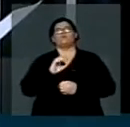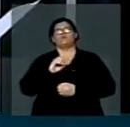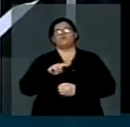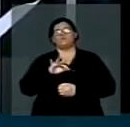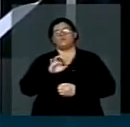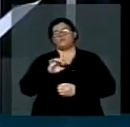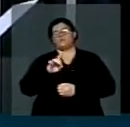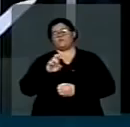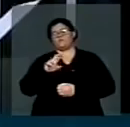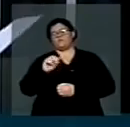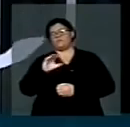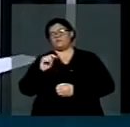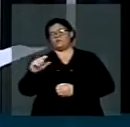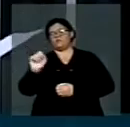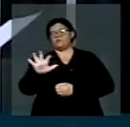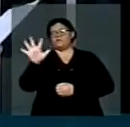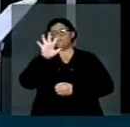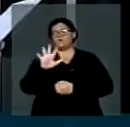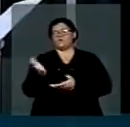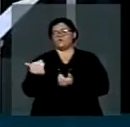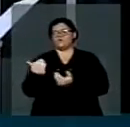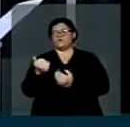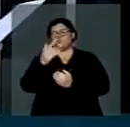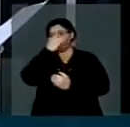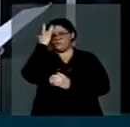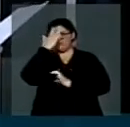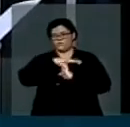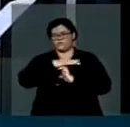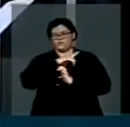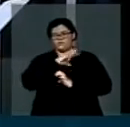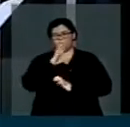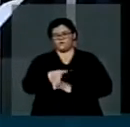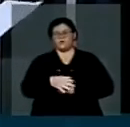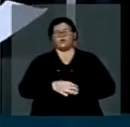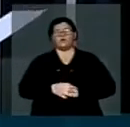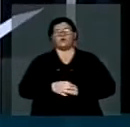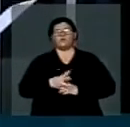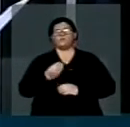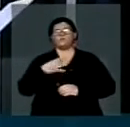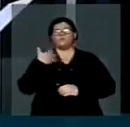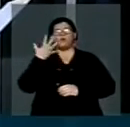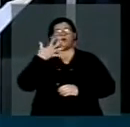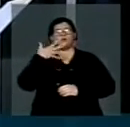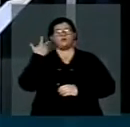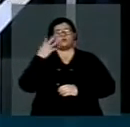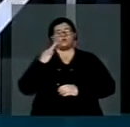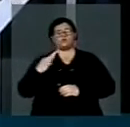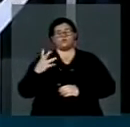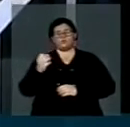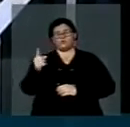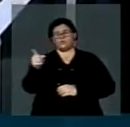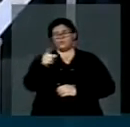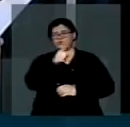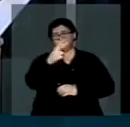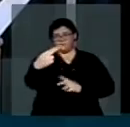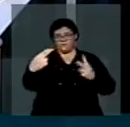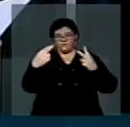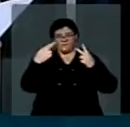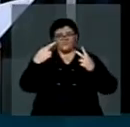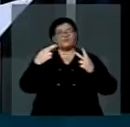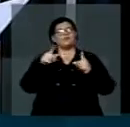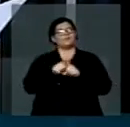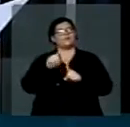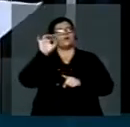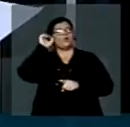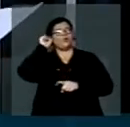Jovens Empresários. Aqui também, com muita honra e muita alegria, a todos que nos assistem pela TV Câmara e nos ouvem